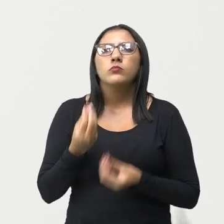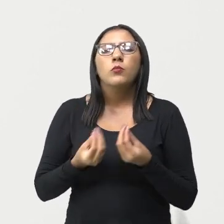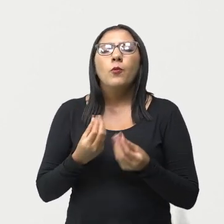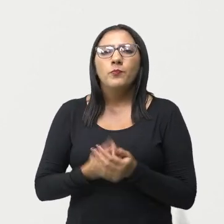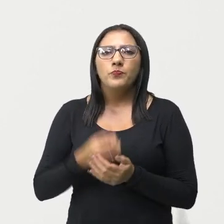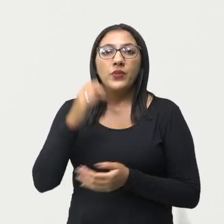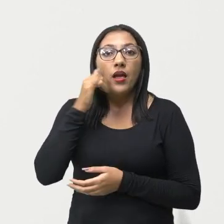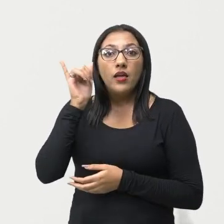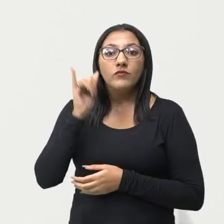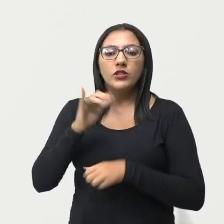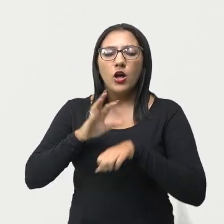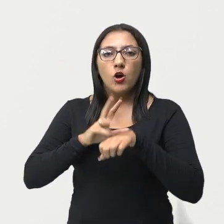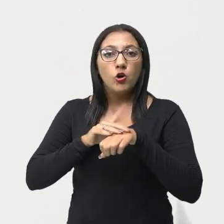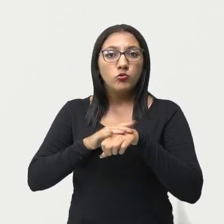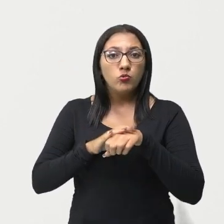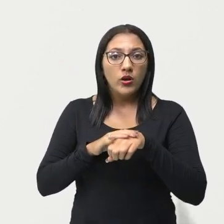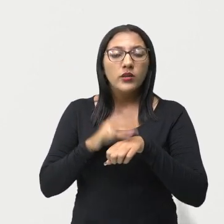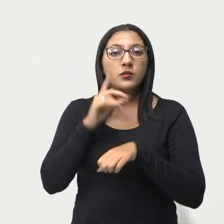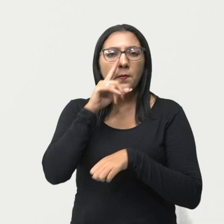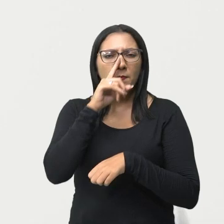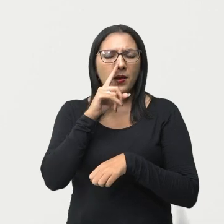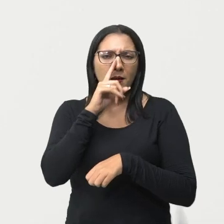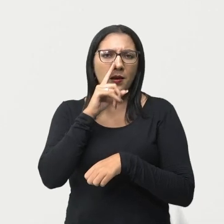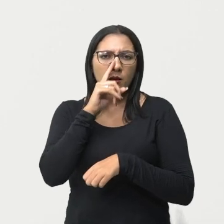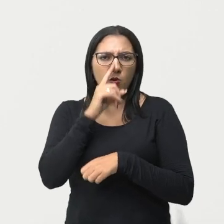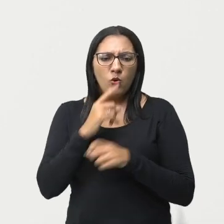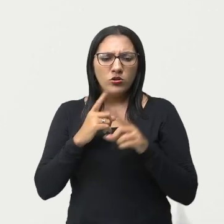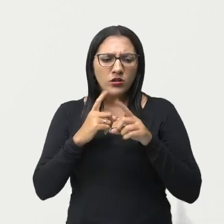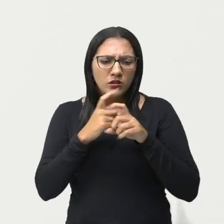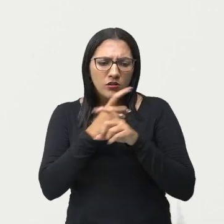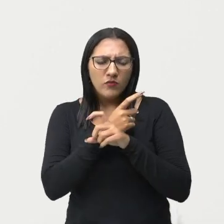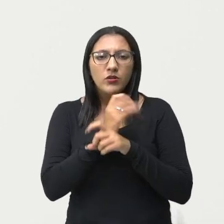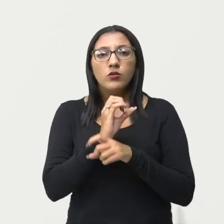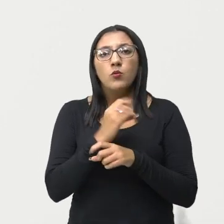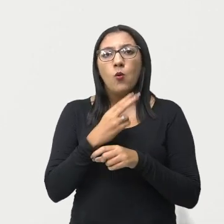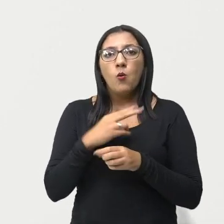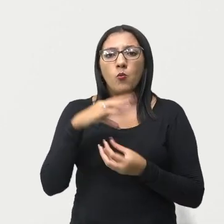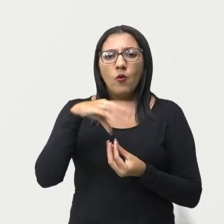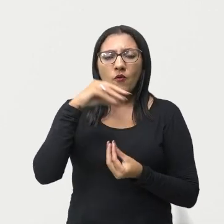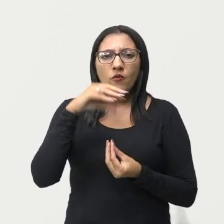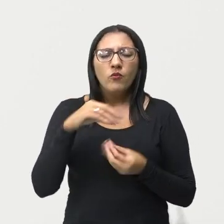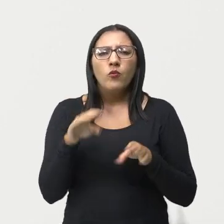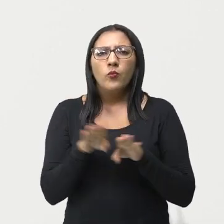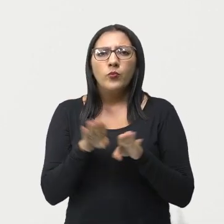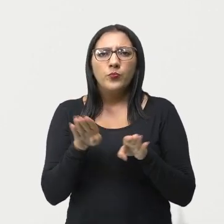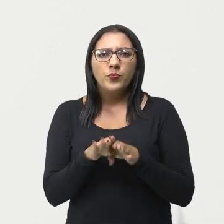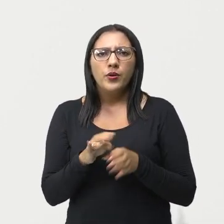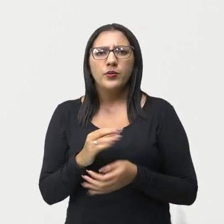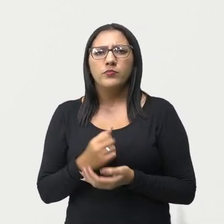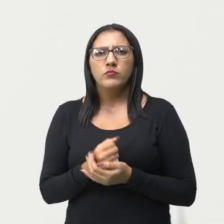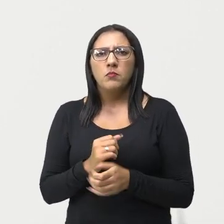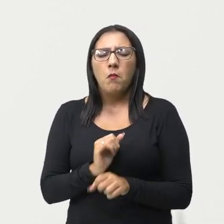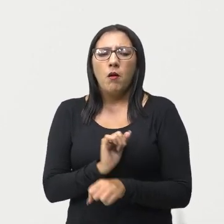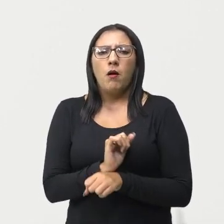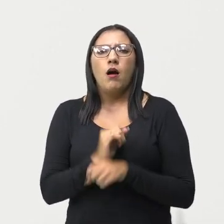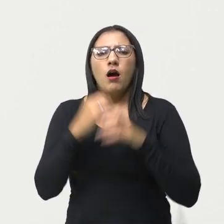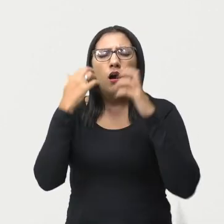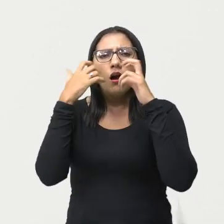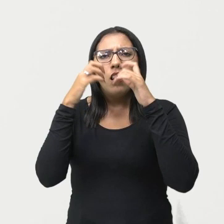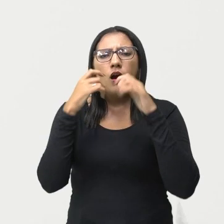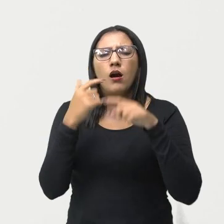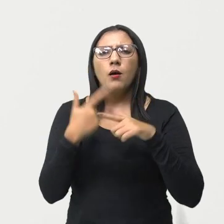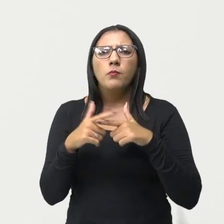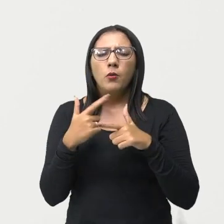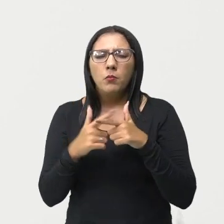doenças perigosas causadas por vírus ou bactérias. Paralisia, sarampo, catapora,